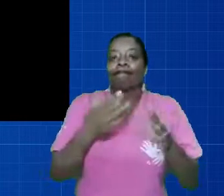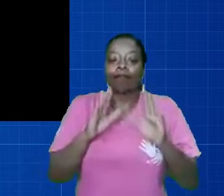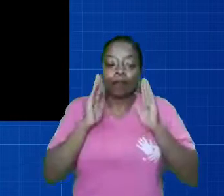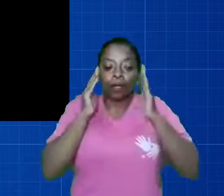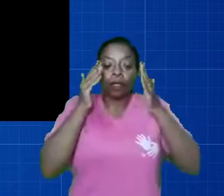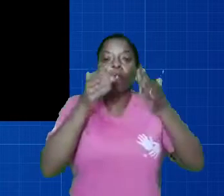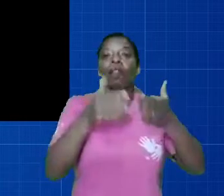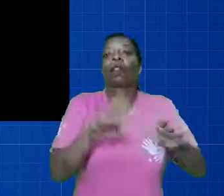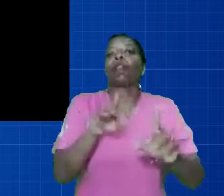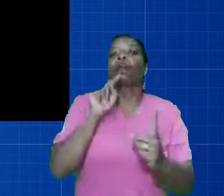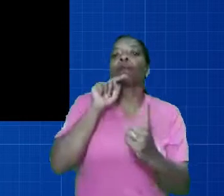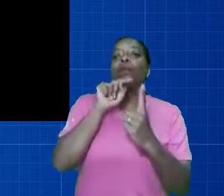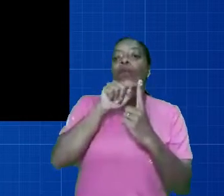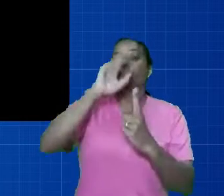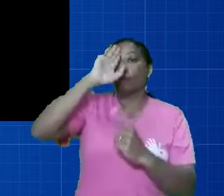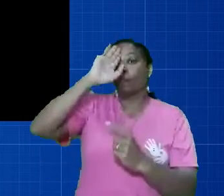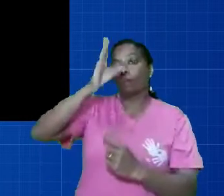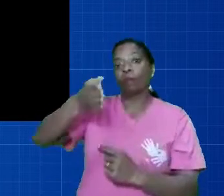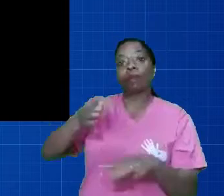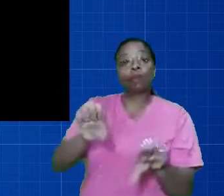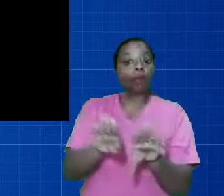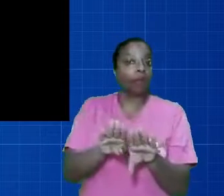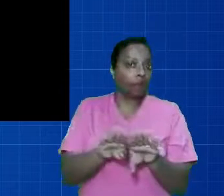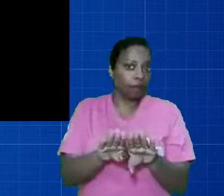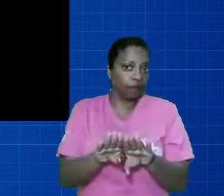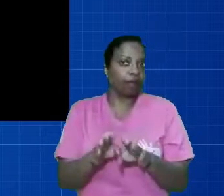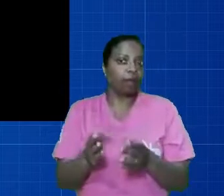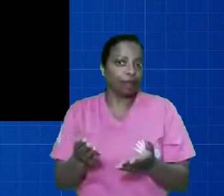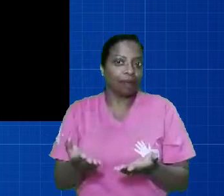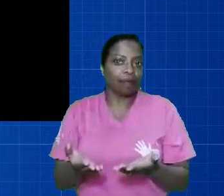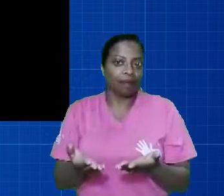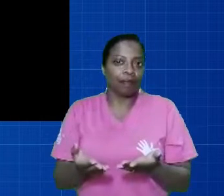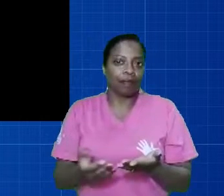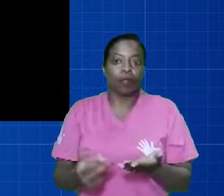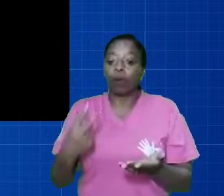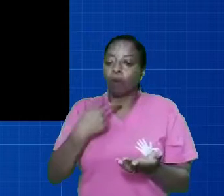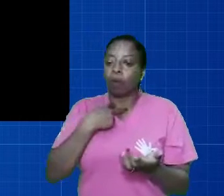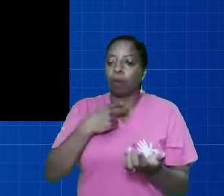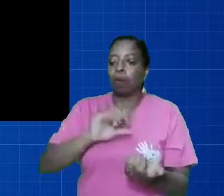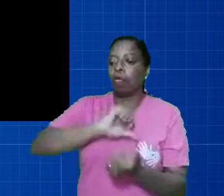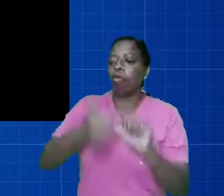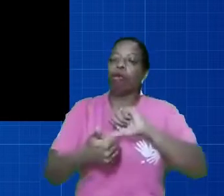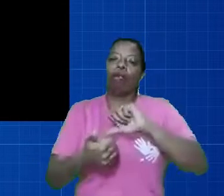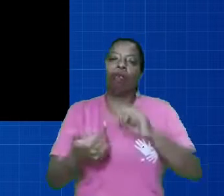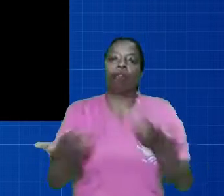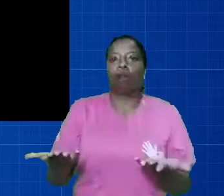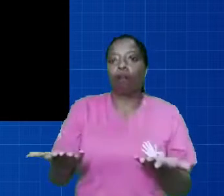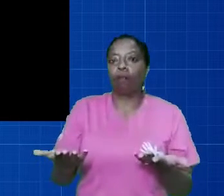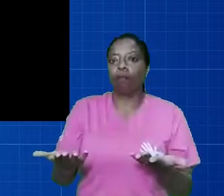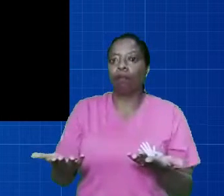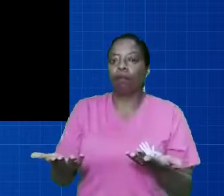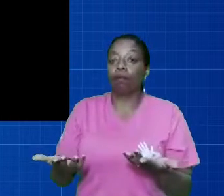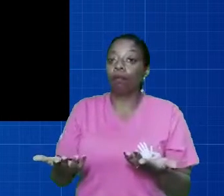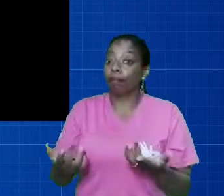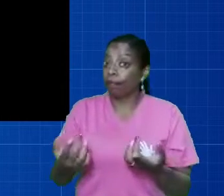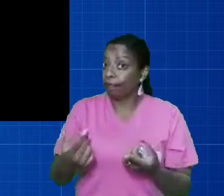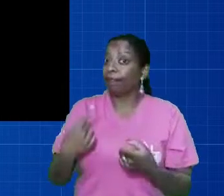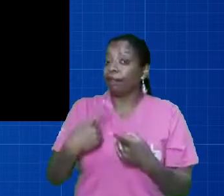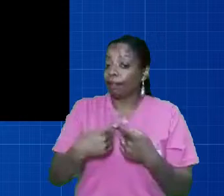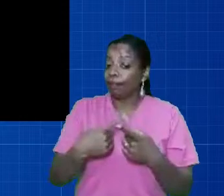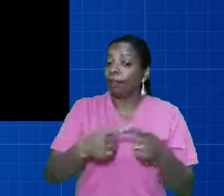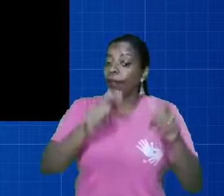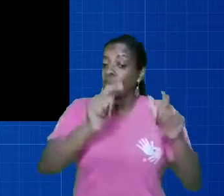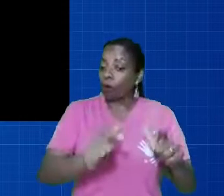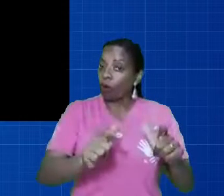uma deturpação dessa ideia nesses espaços de ensino de arte,